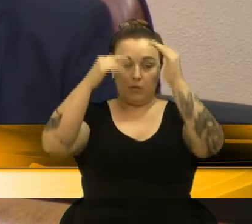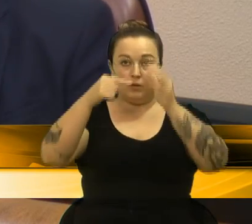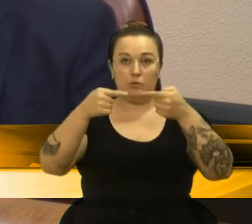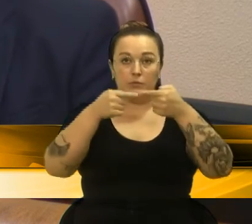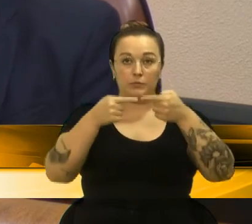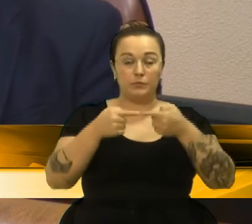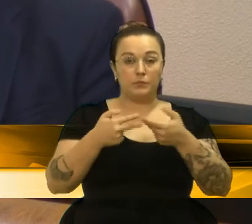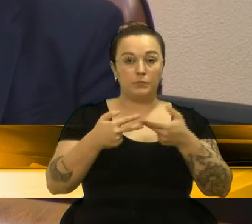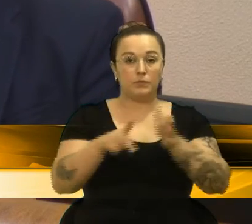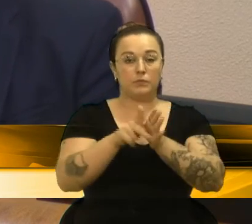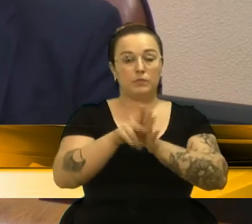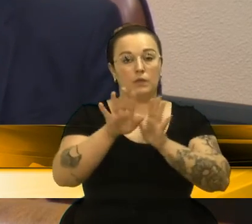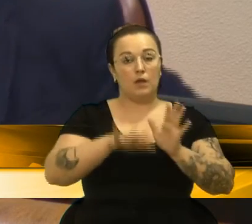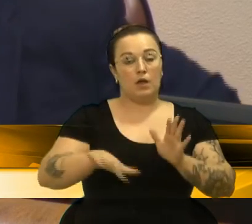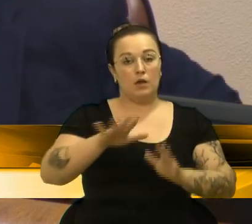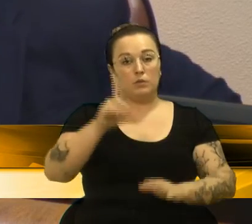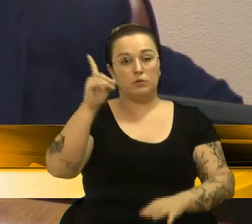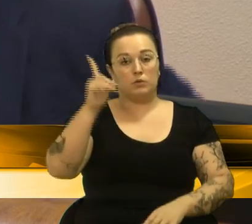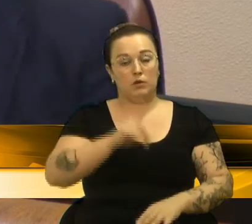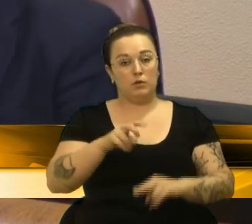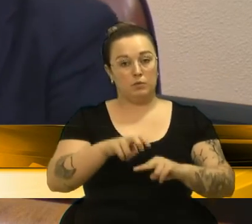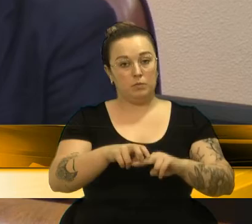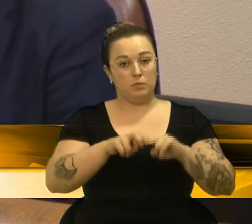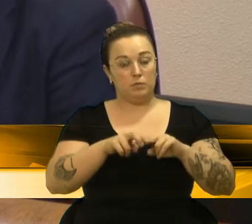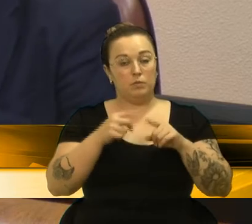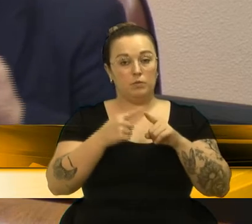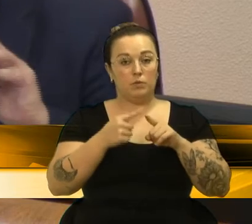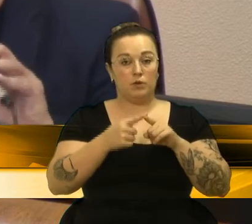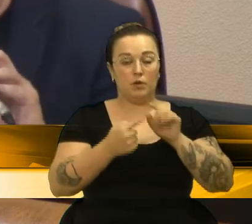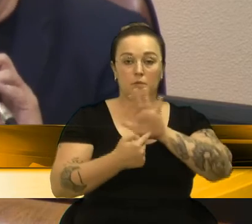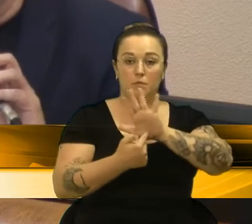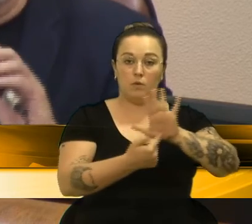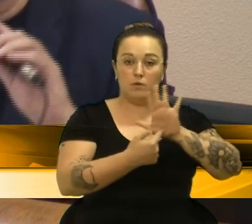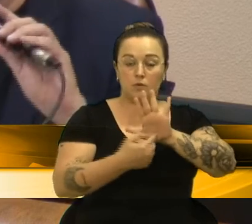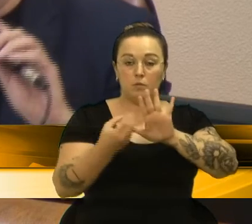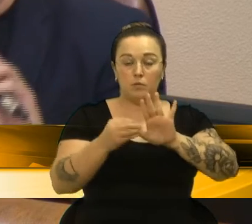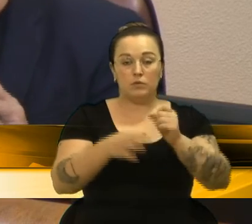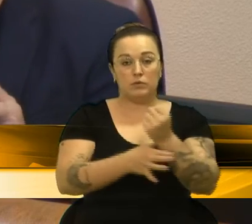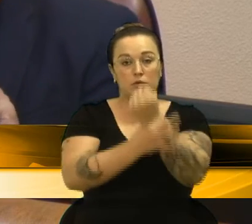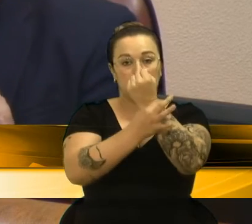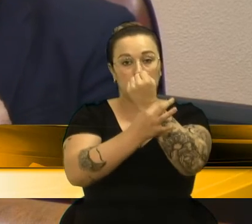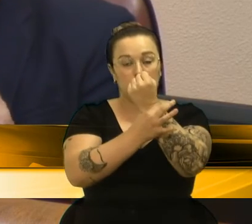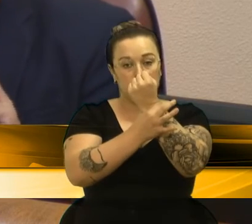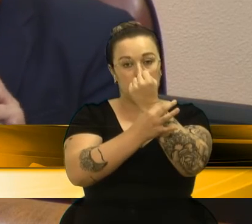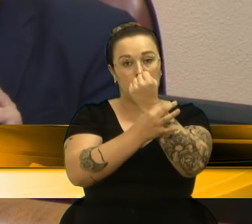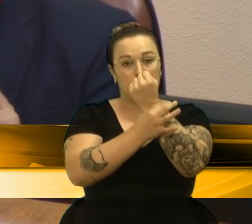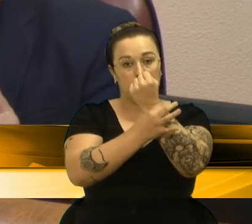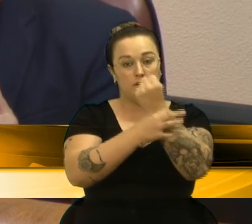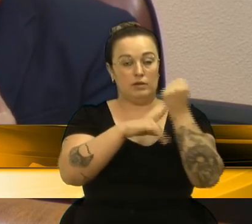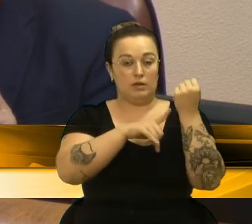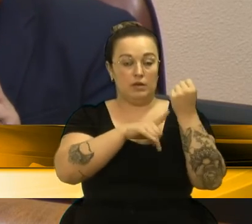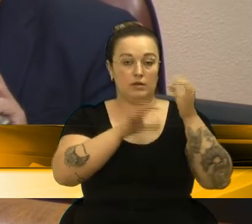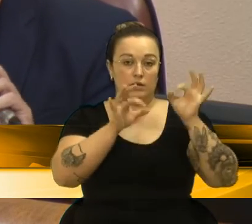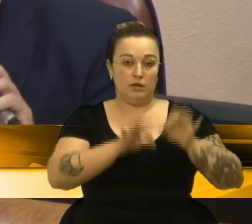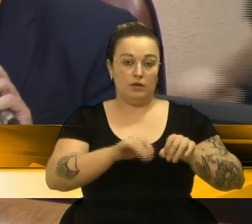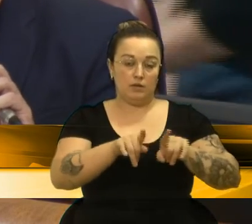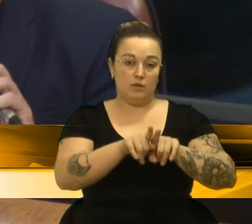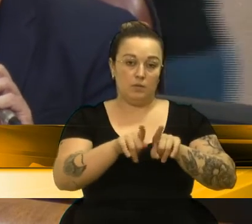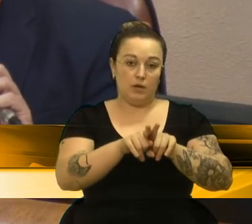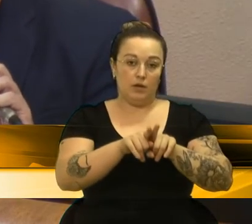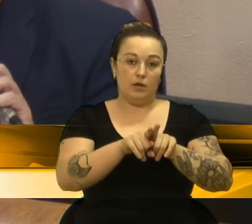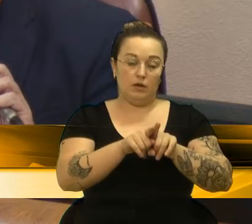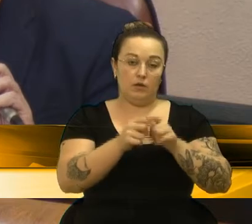sancionário, incluindo o disciplinar, pois exterioriza muitas garantias aos acusados para estabelecer a certeza na repreensão à prática de uma